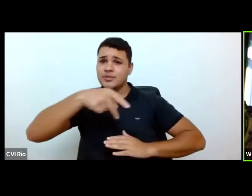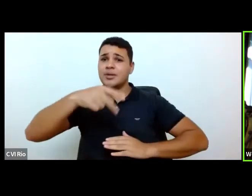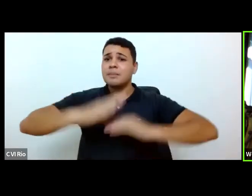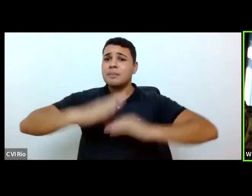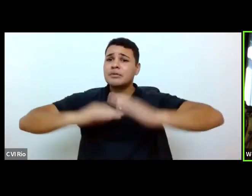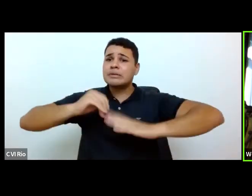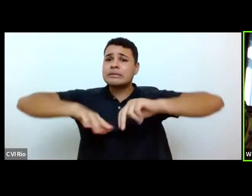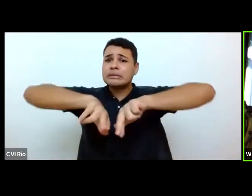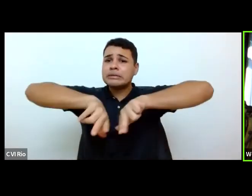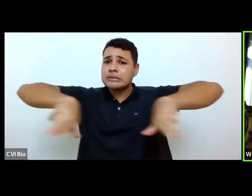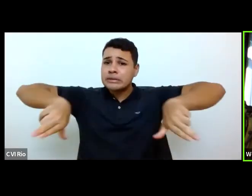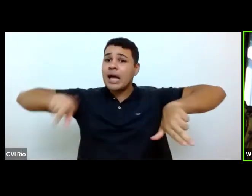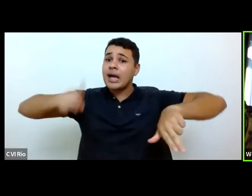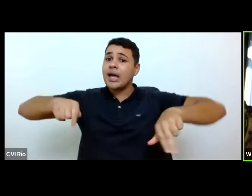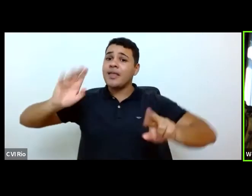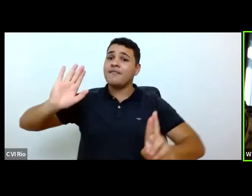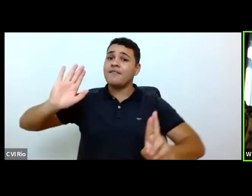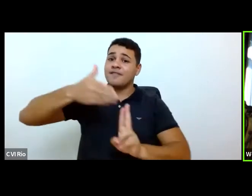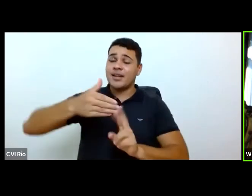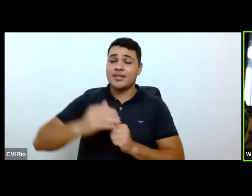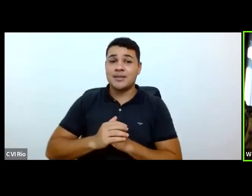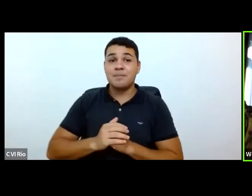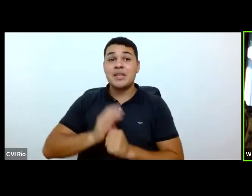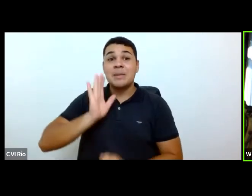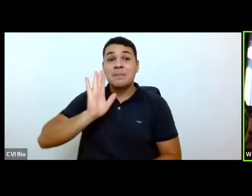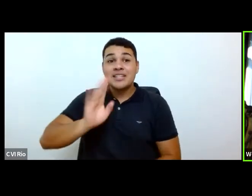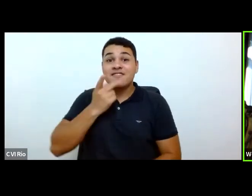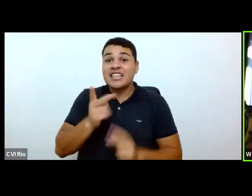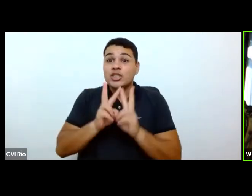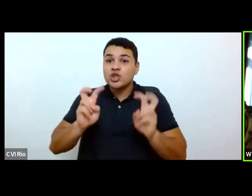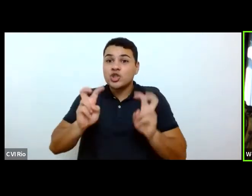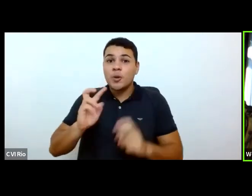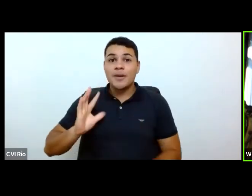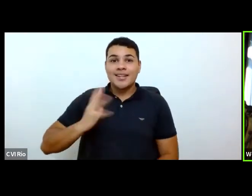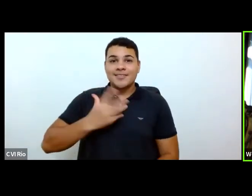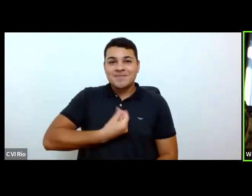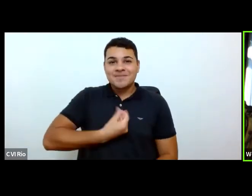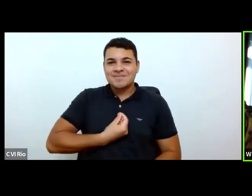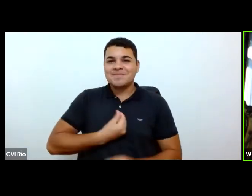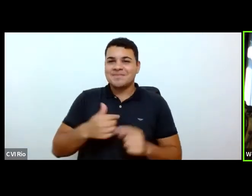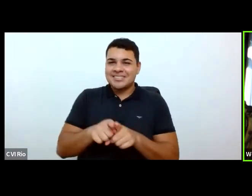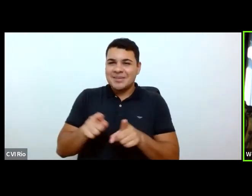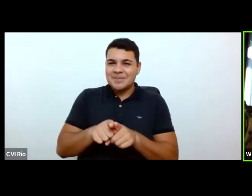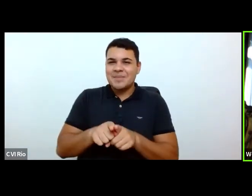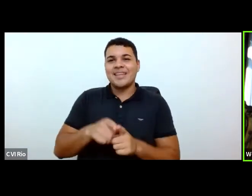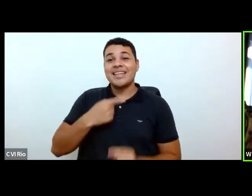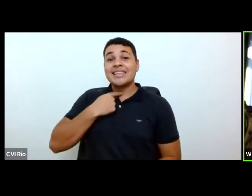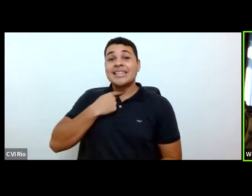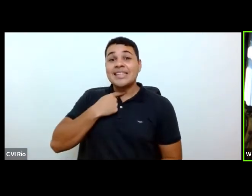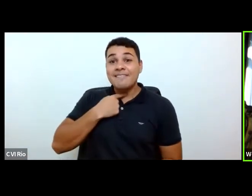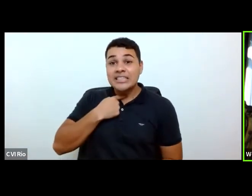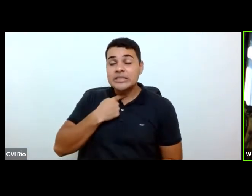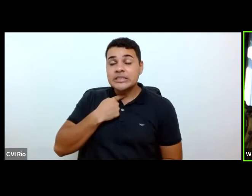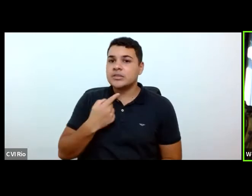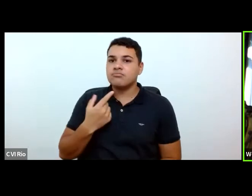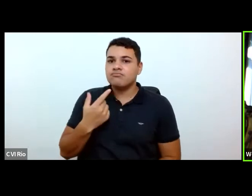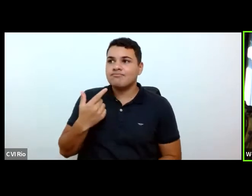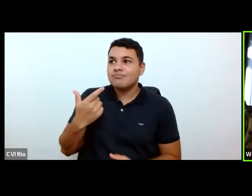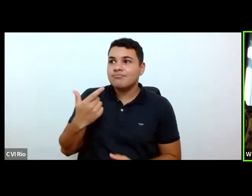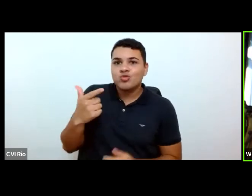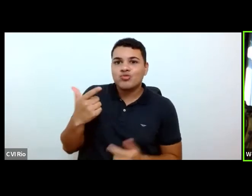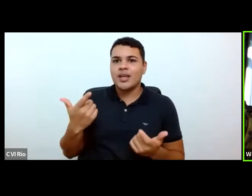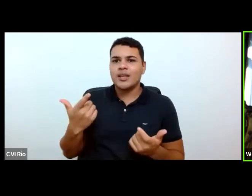é, mas quando a gente fala de pessoas travestis e transexuais, sempre vem a ausência, né,